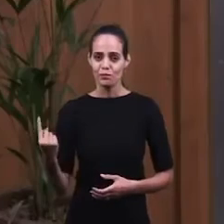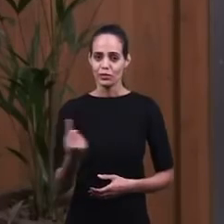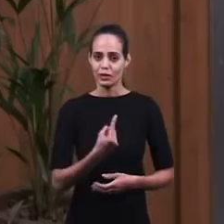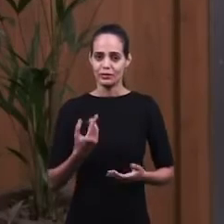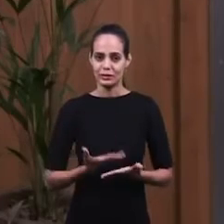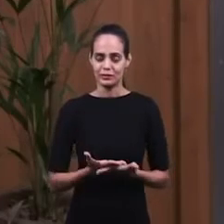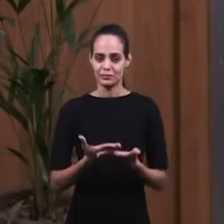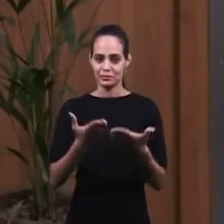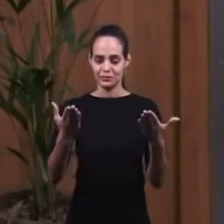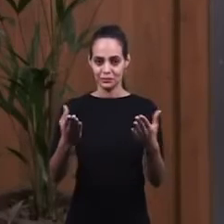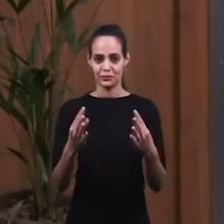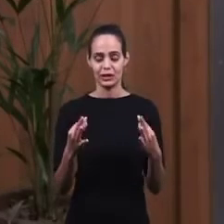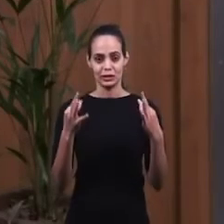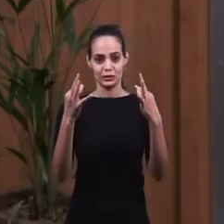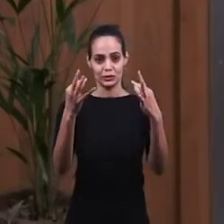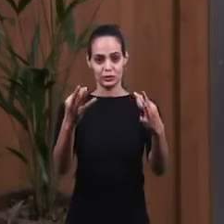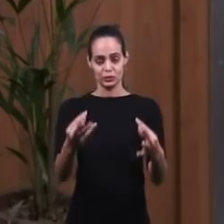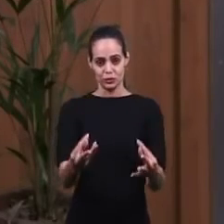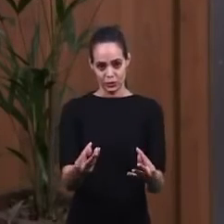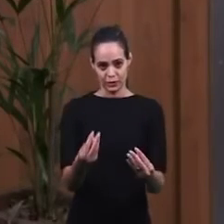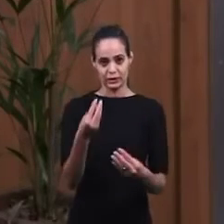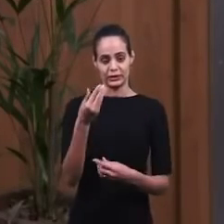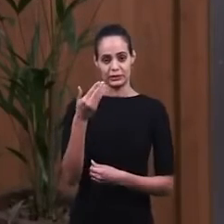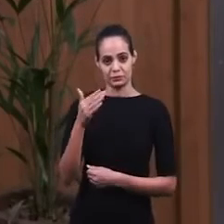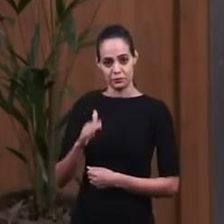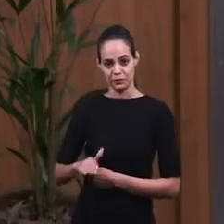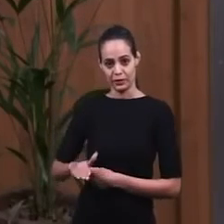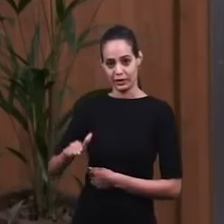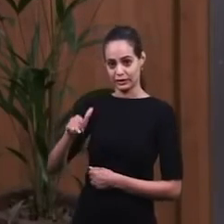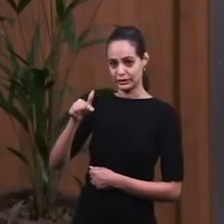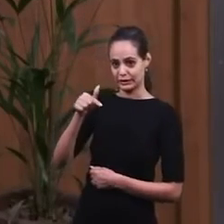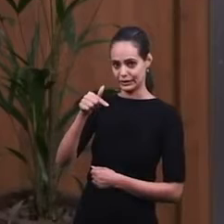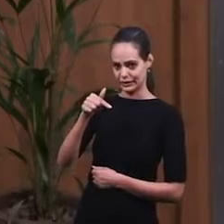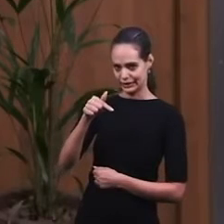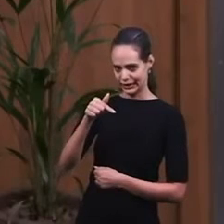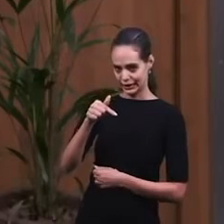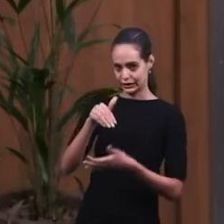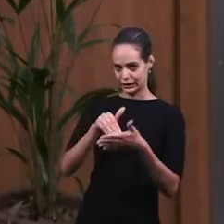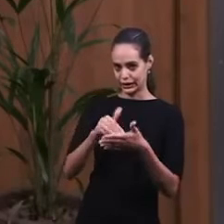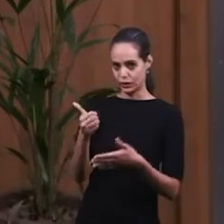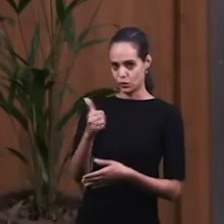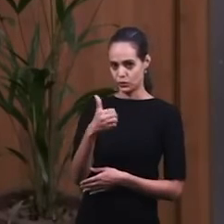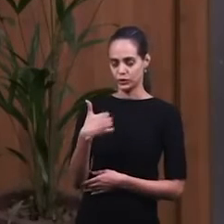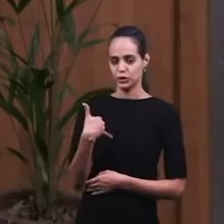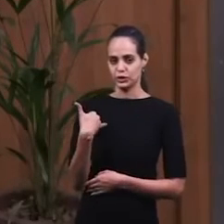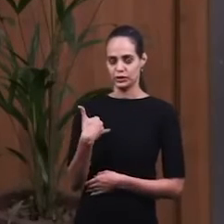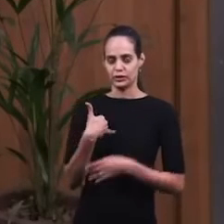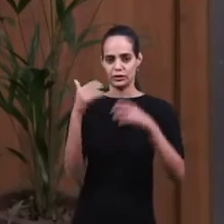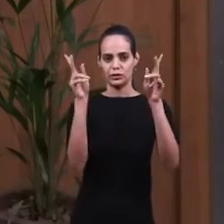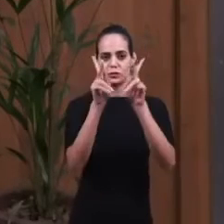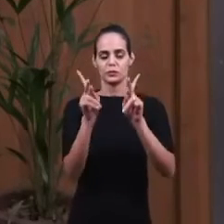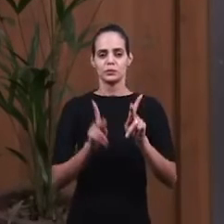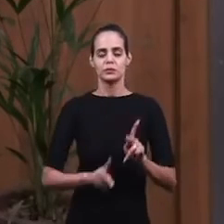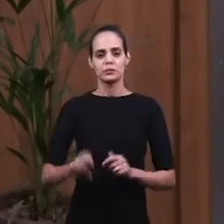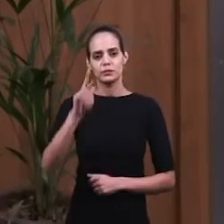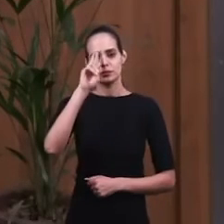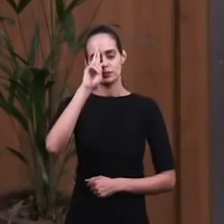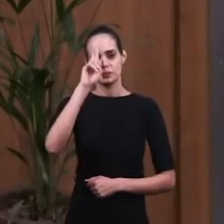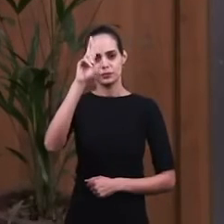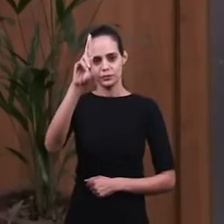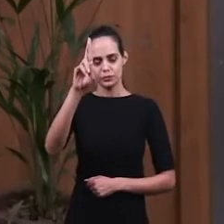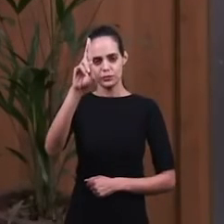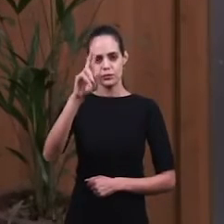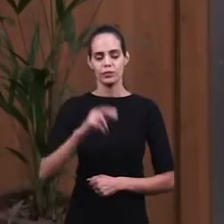Nós saudamos a todas as crianças de 7 a 11 anos com a paz do Senhor. Nós